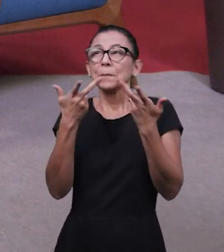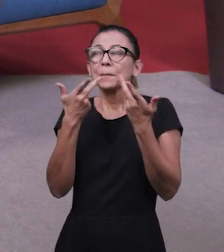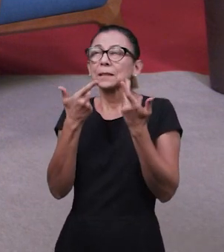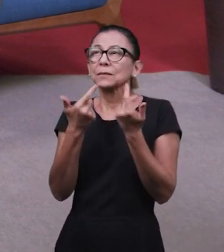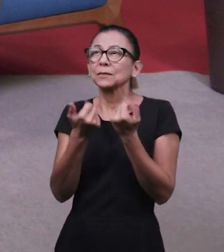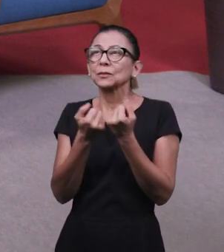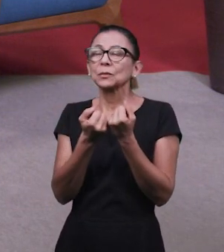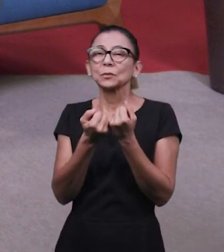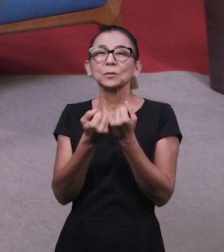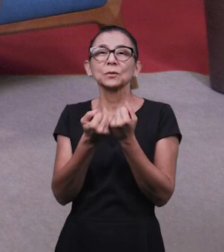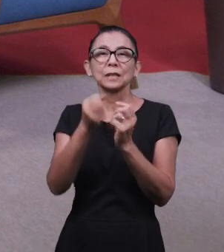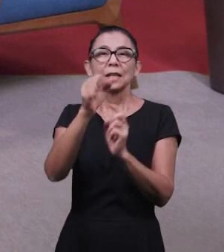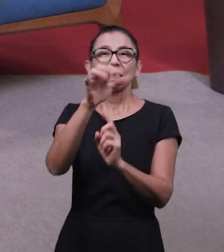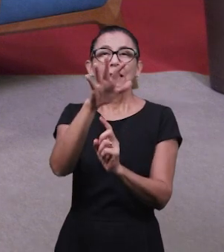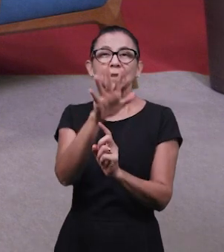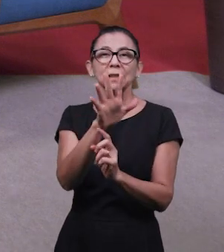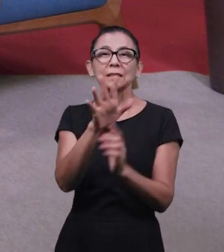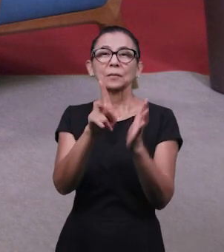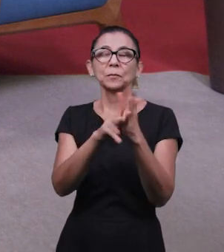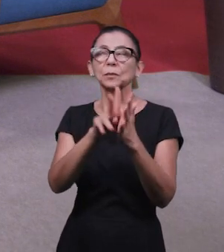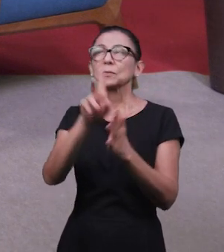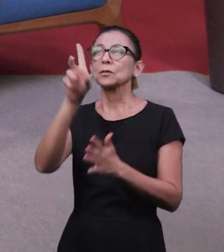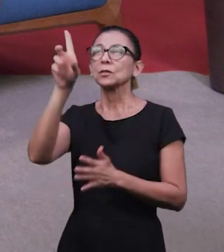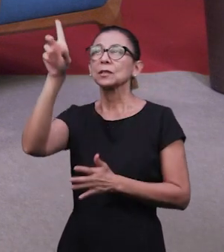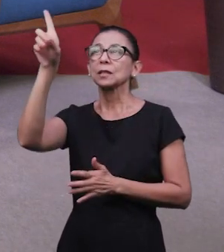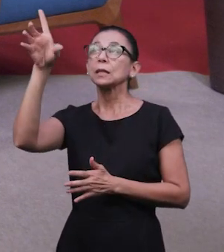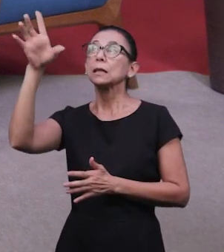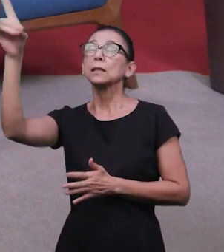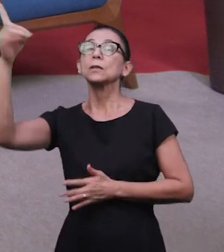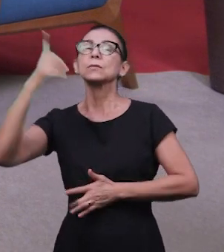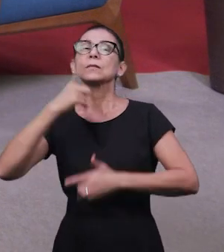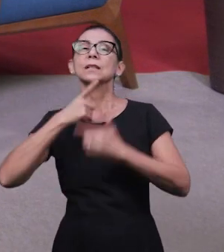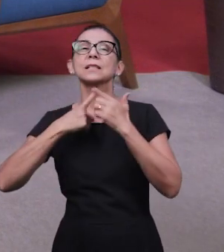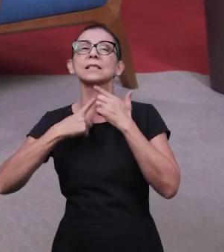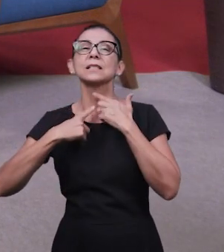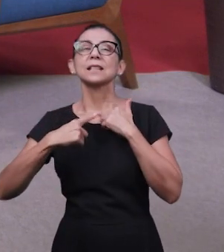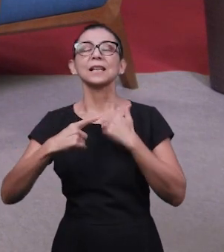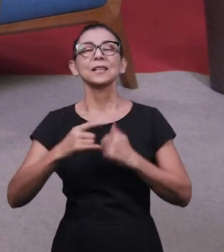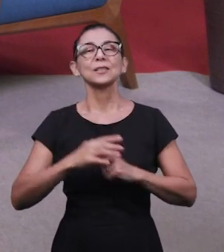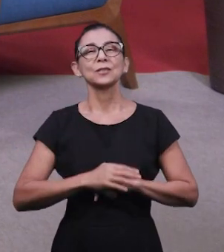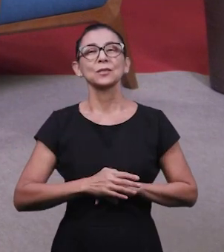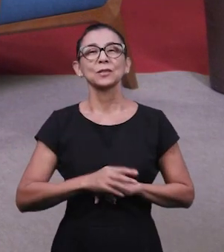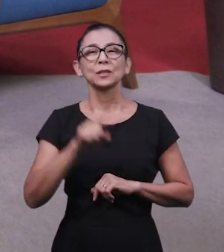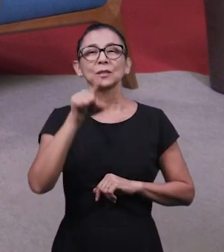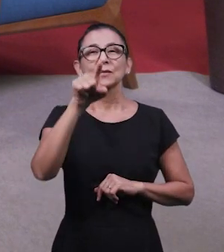lugar glorioso, na habitação para sempre com Deus.